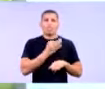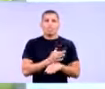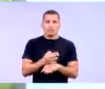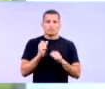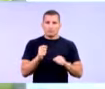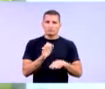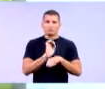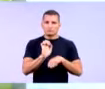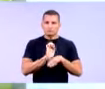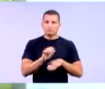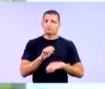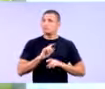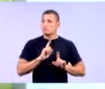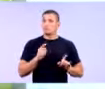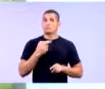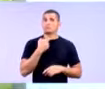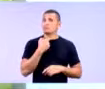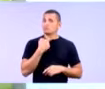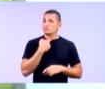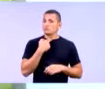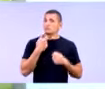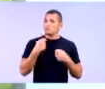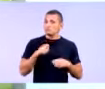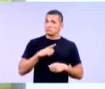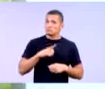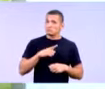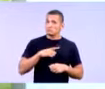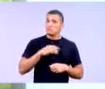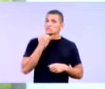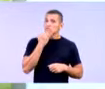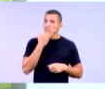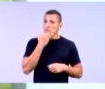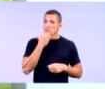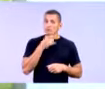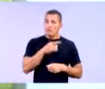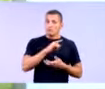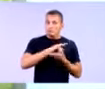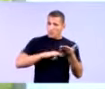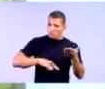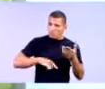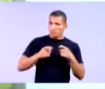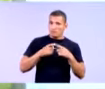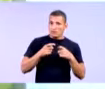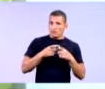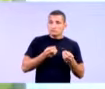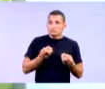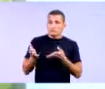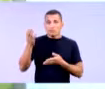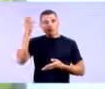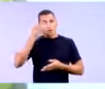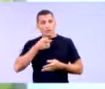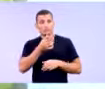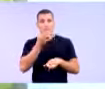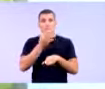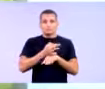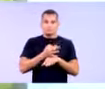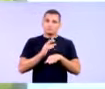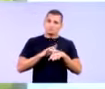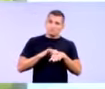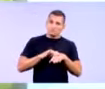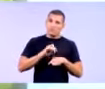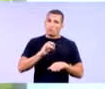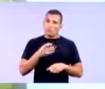estagiário? Não, ele não pode fazer isso sem justificativa. Ou ele entrega um atestado que comprove ali a ausência dele, ou ele